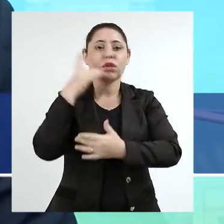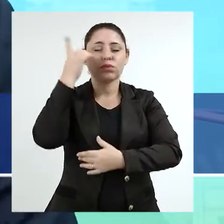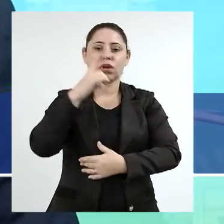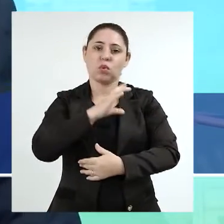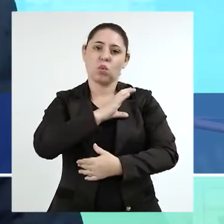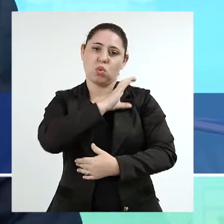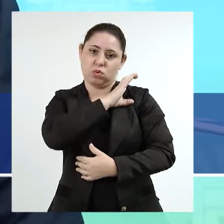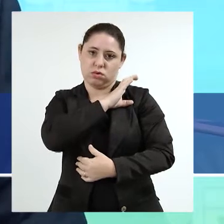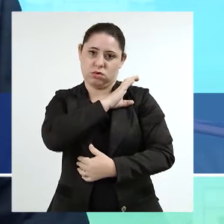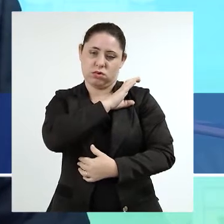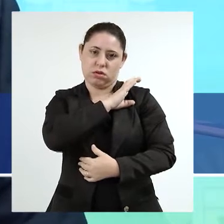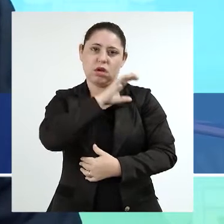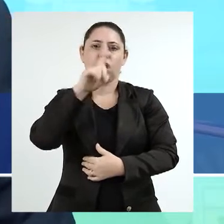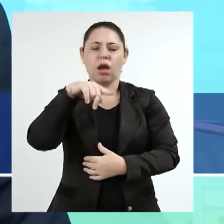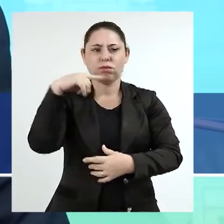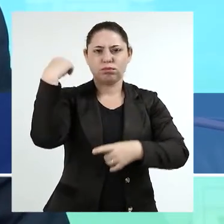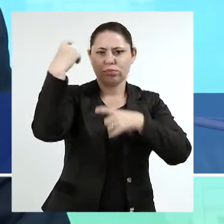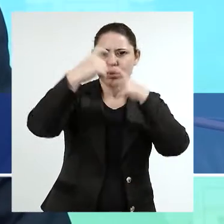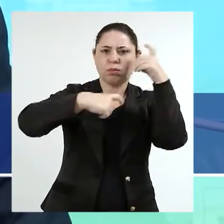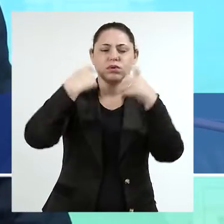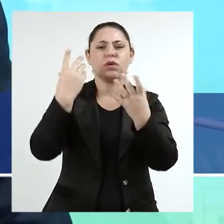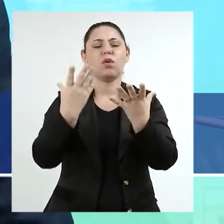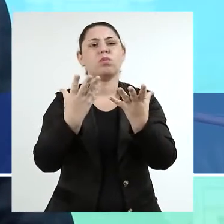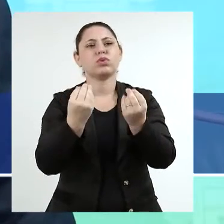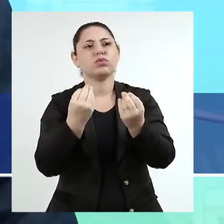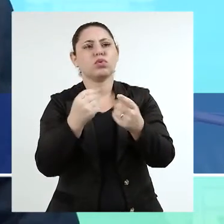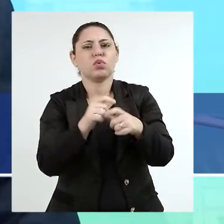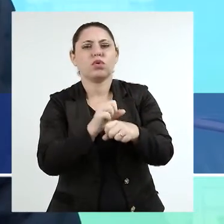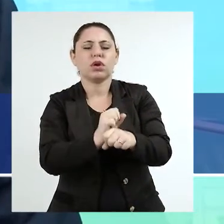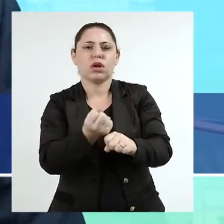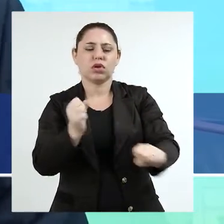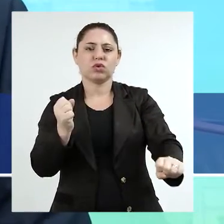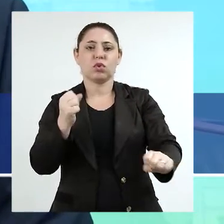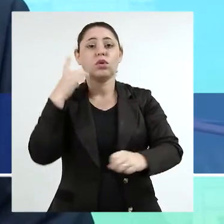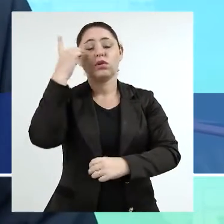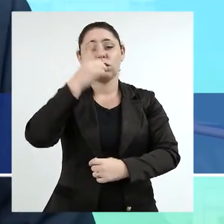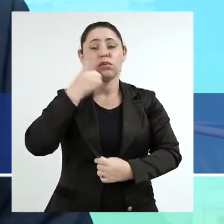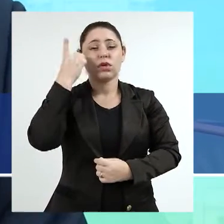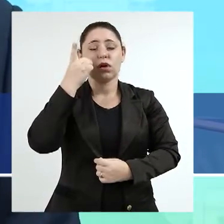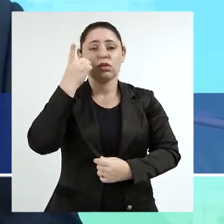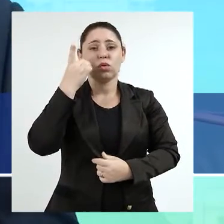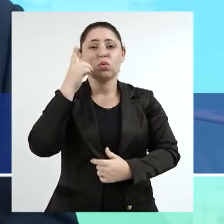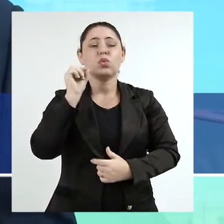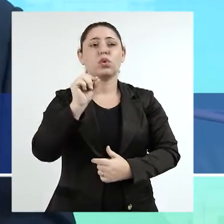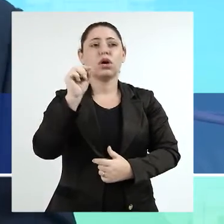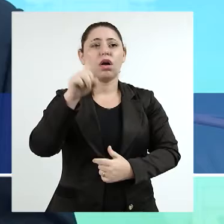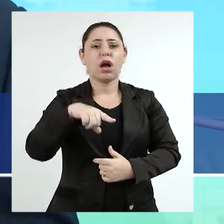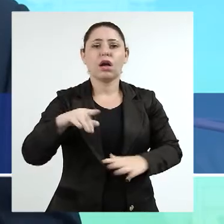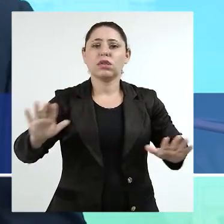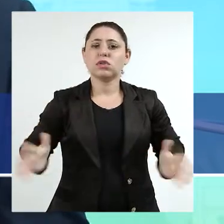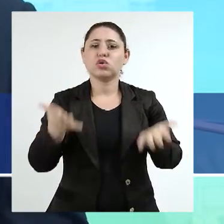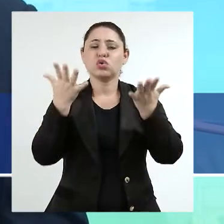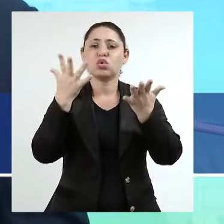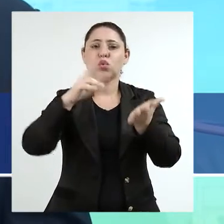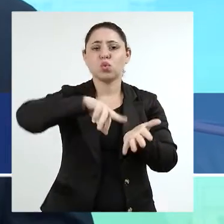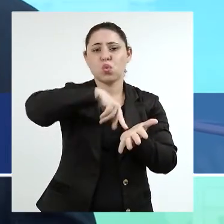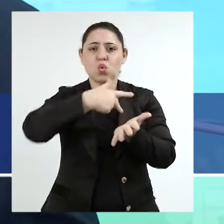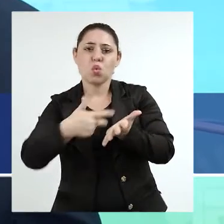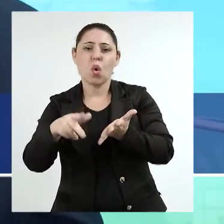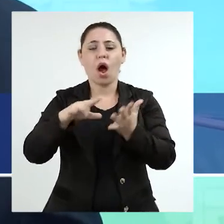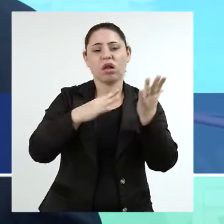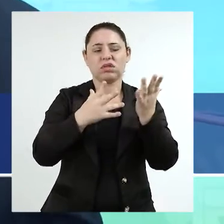favorável, de autoria do deputado Capitão Contar, que é uma preocupação muito grande do deputado com relação